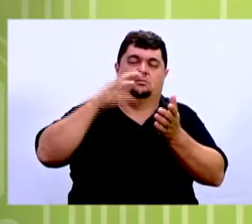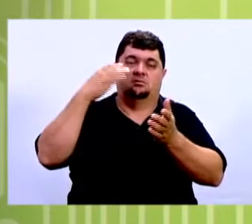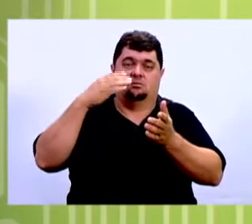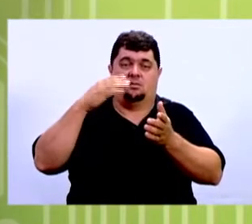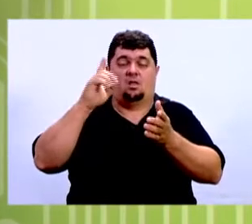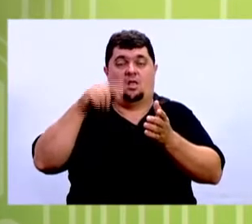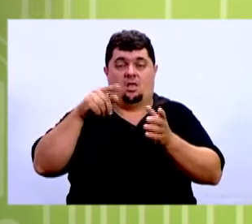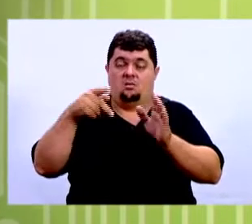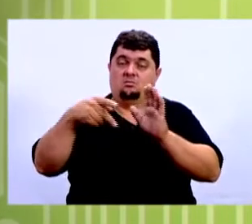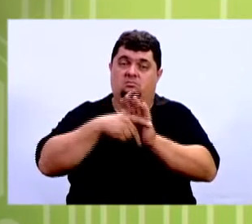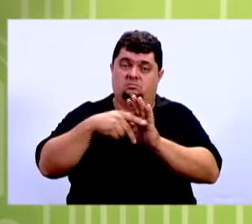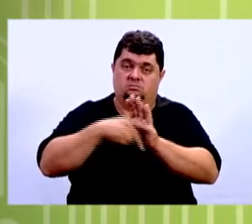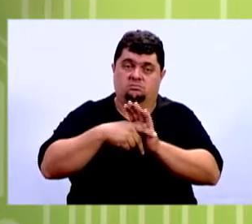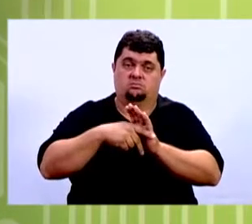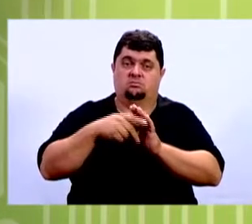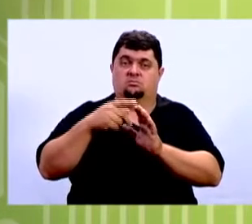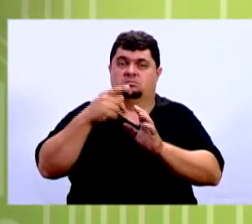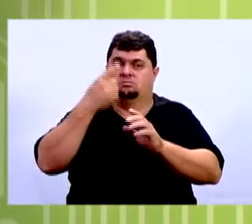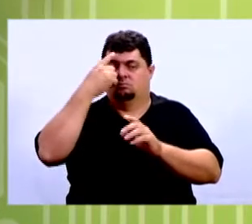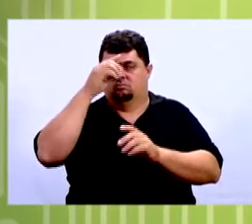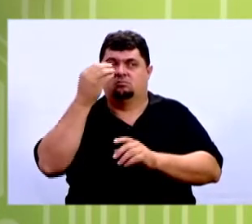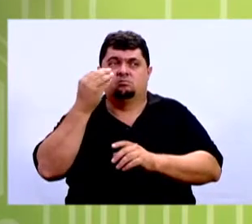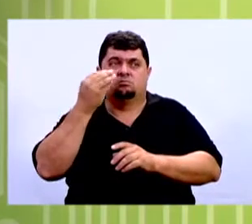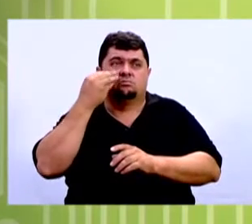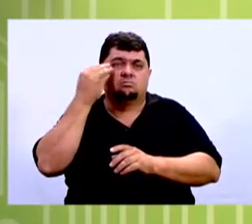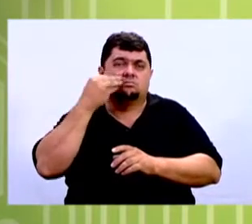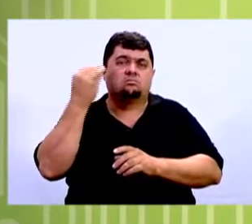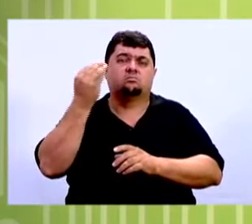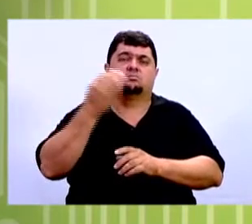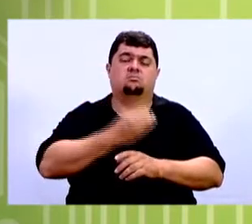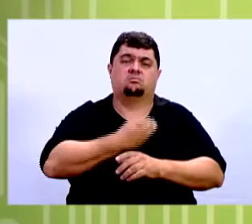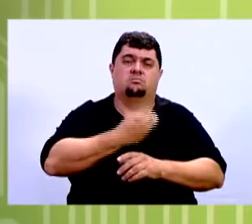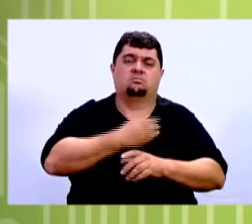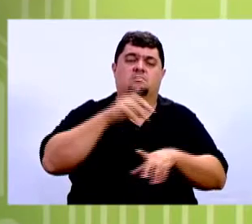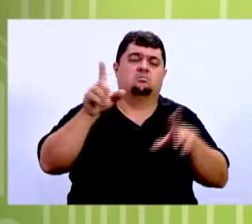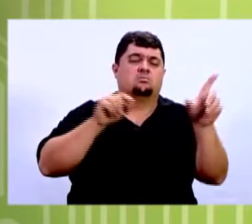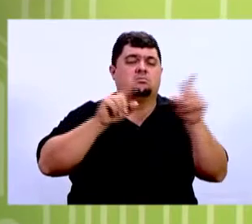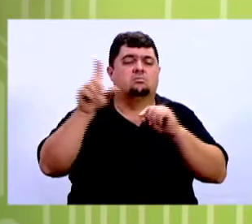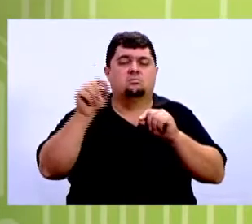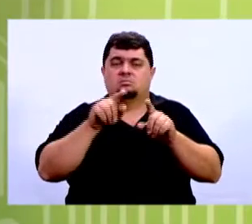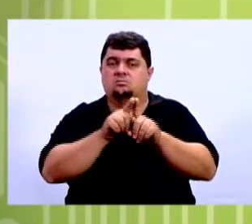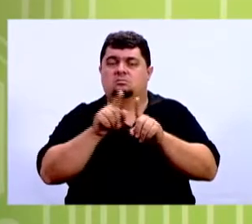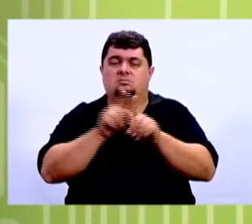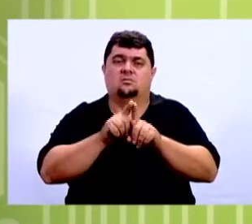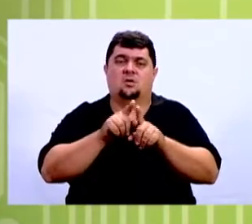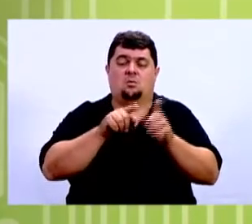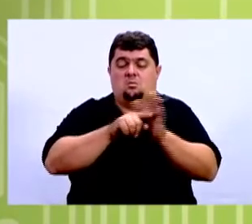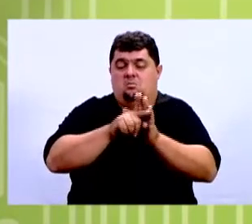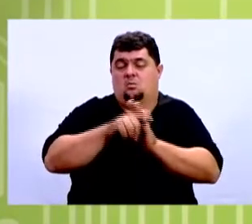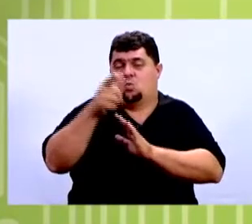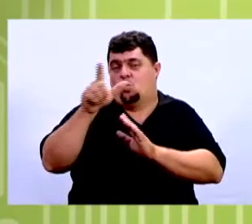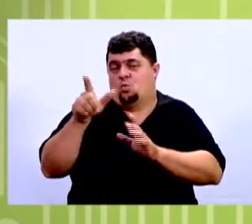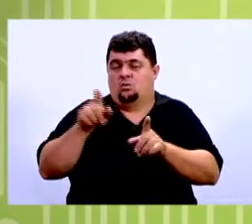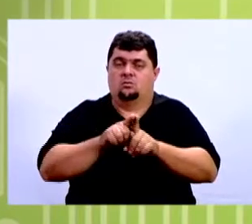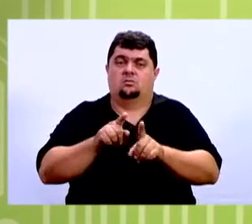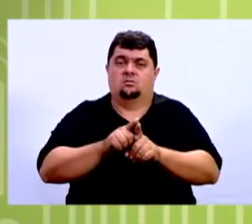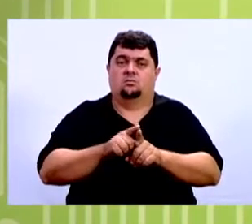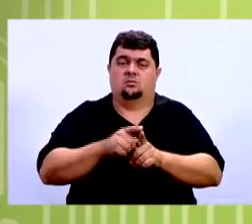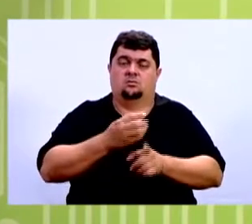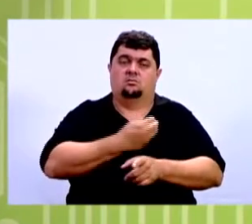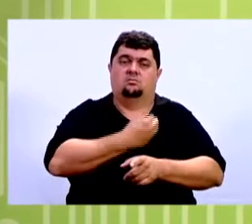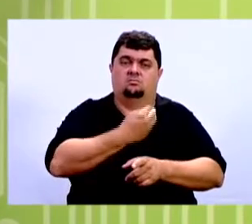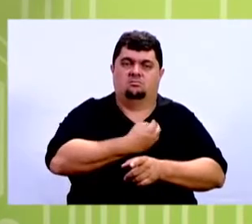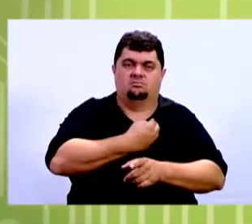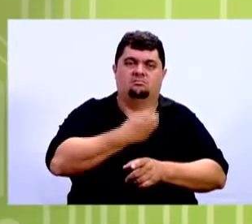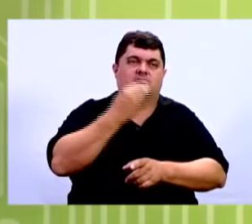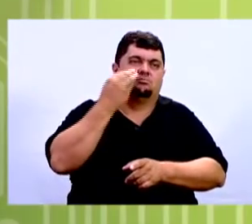esse método ele surge de vivência pessoal, de escolhas, ou inclusive de objeto de pesquisa. Então, a sua vivência, a